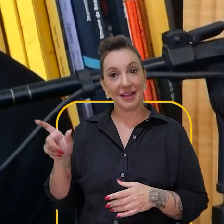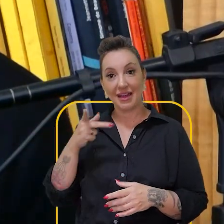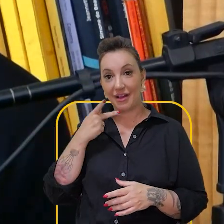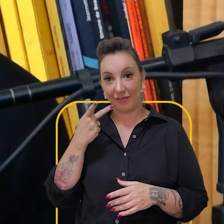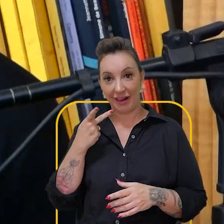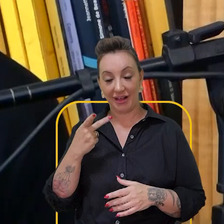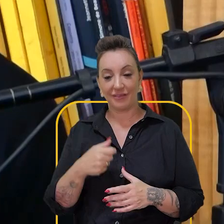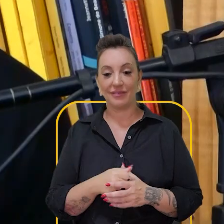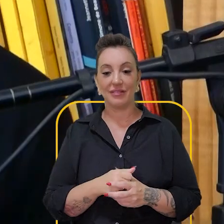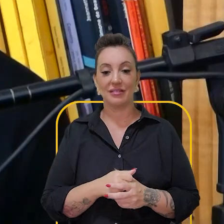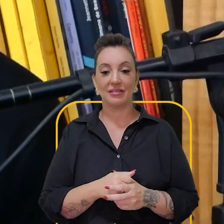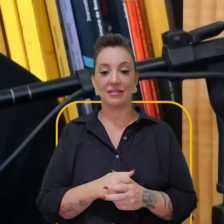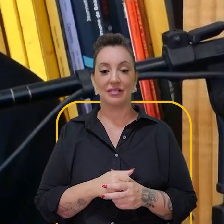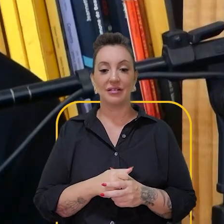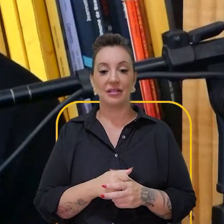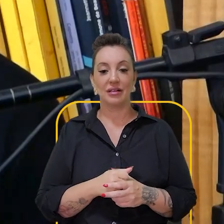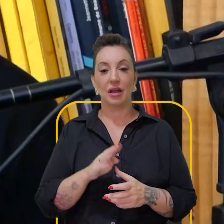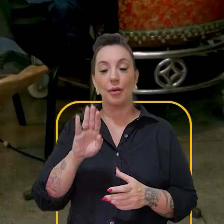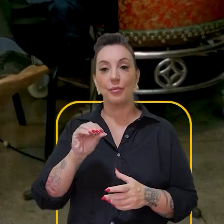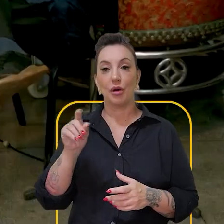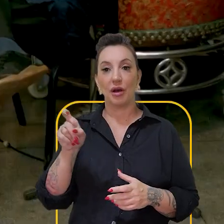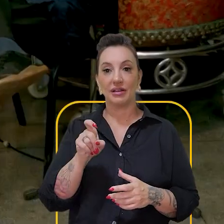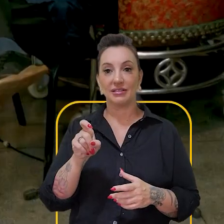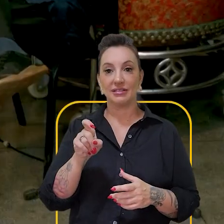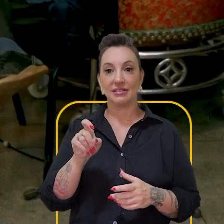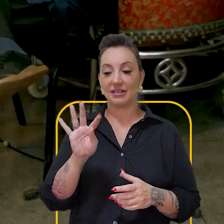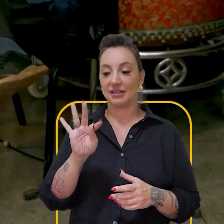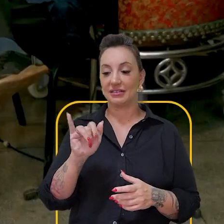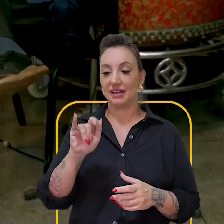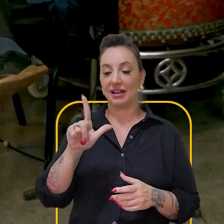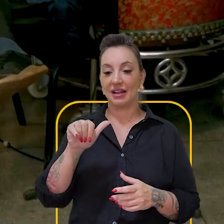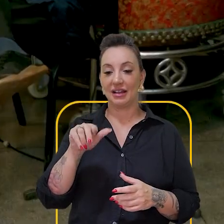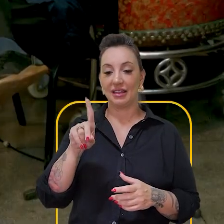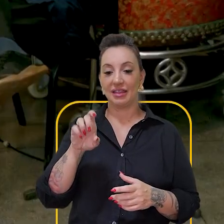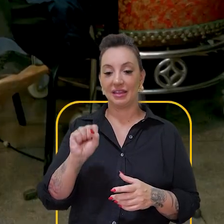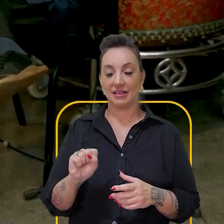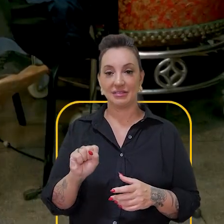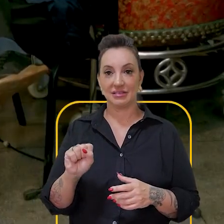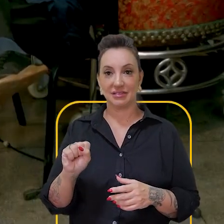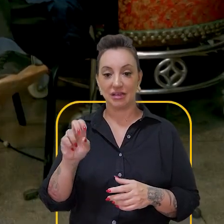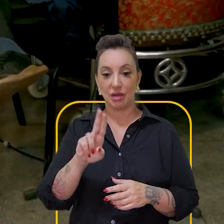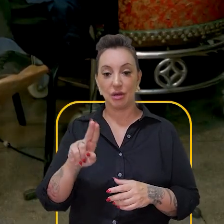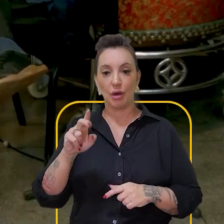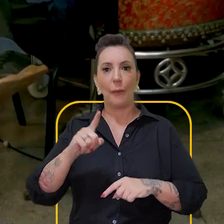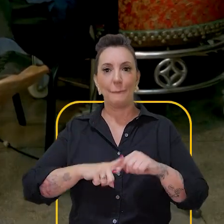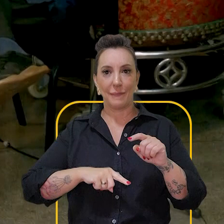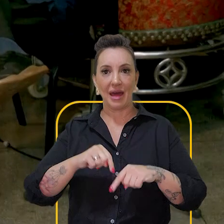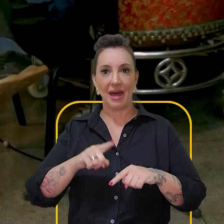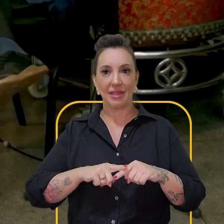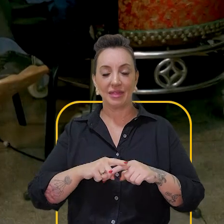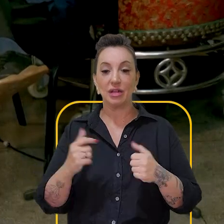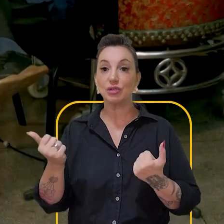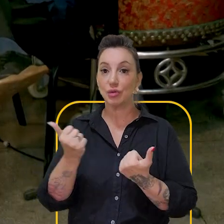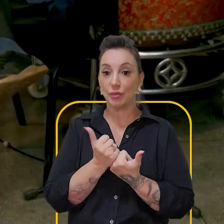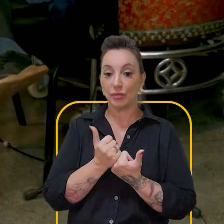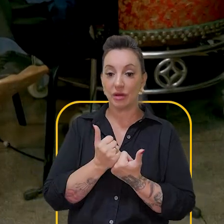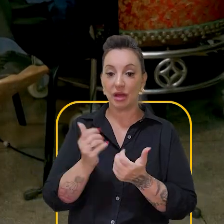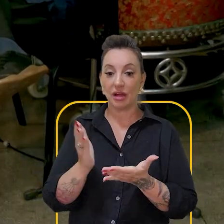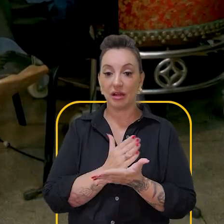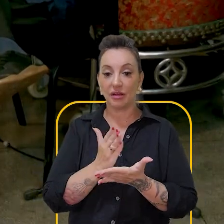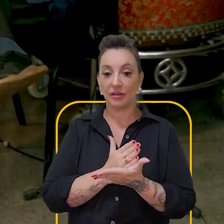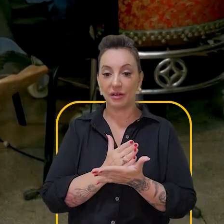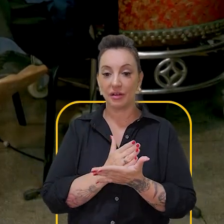material de suporte um livro chamado o verdadeiro caminho do karatê não sei se vocês já viram o caminha